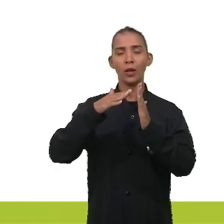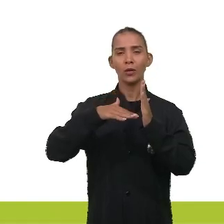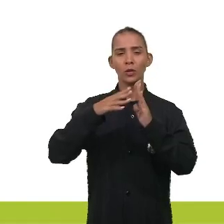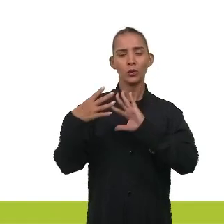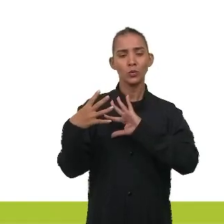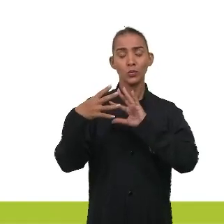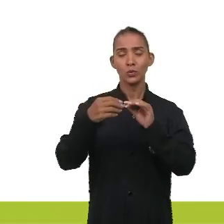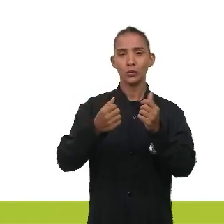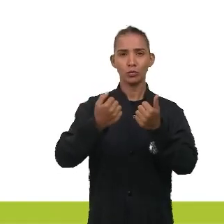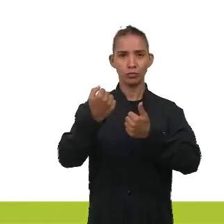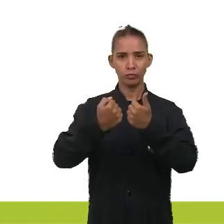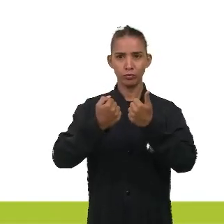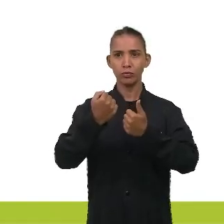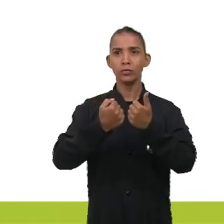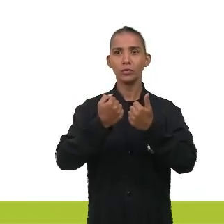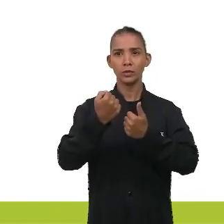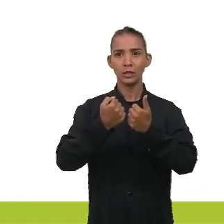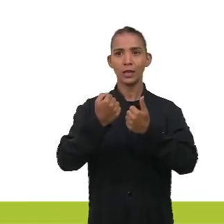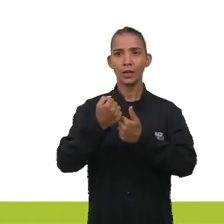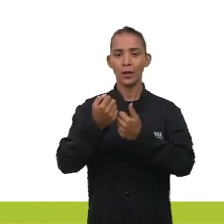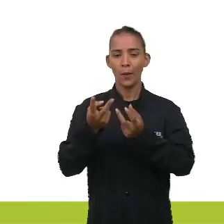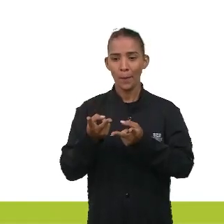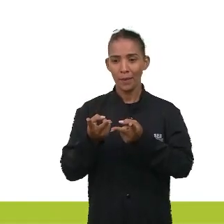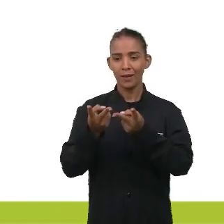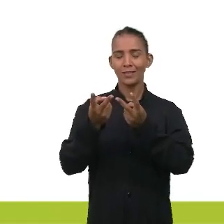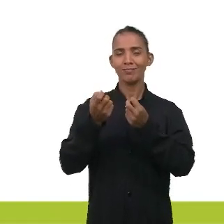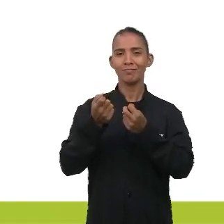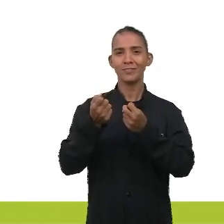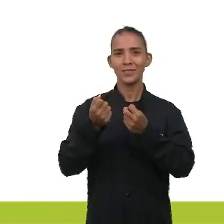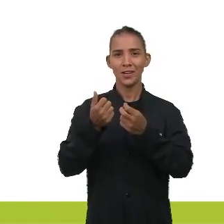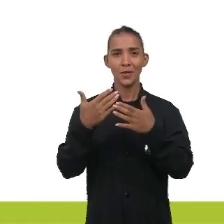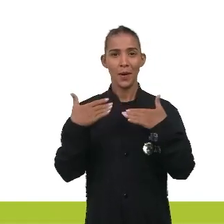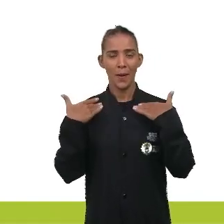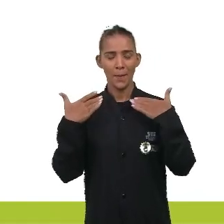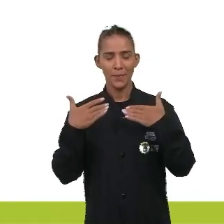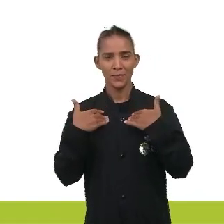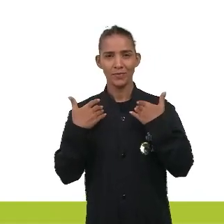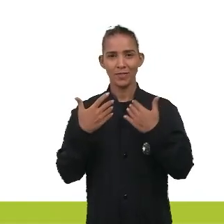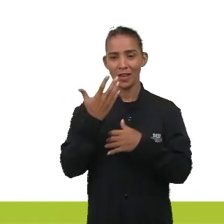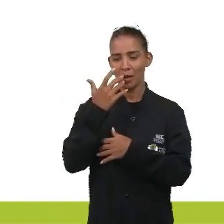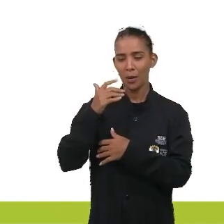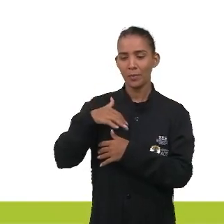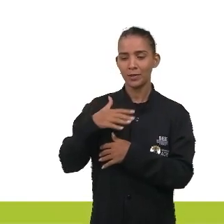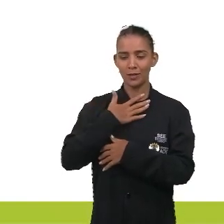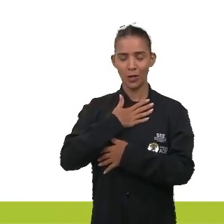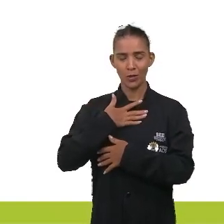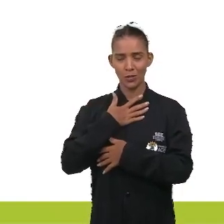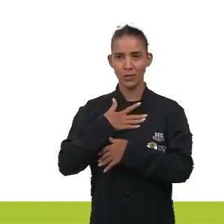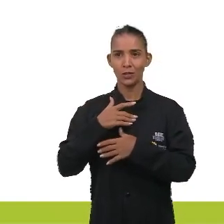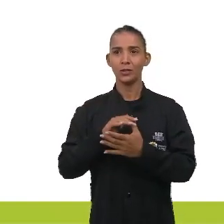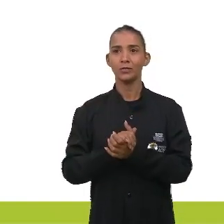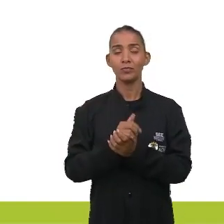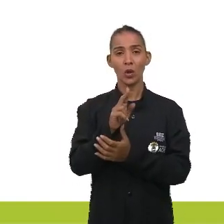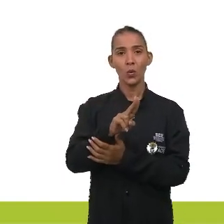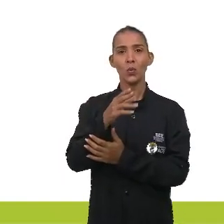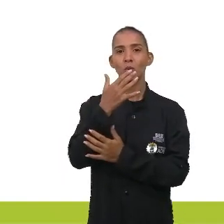do brinquedo seja mais atraente. São utilizadas as cores amarelo,